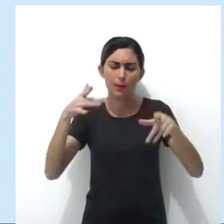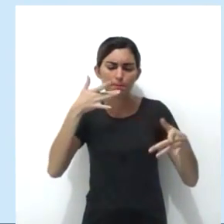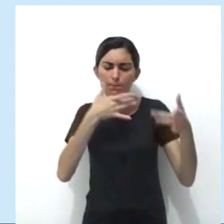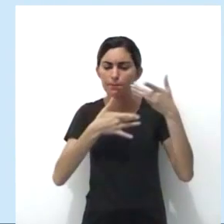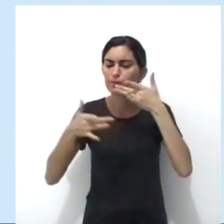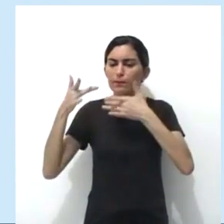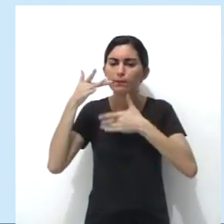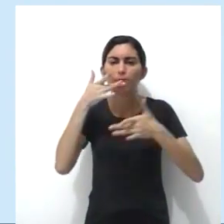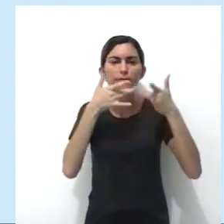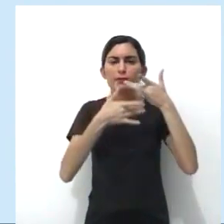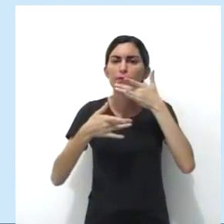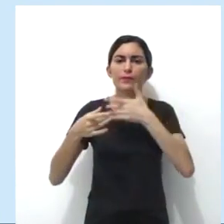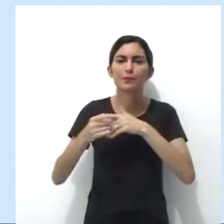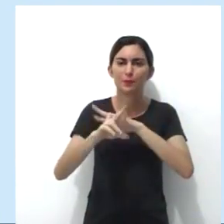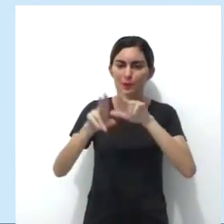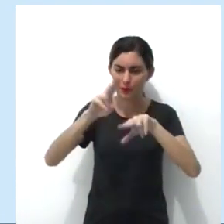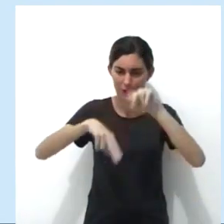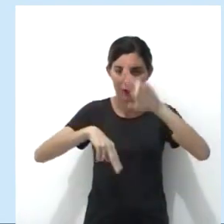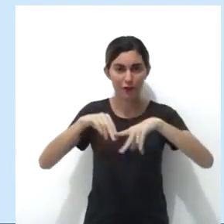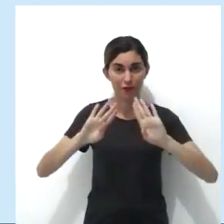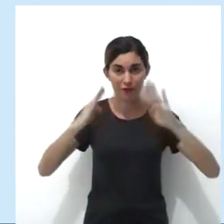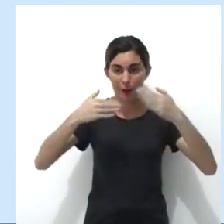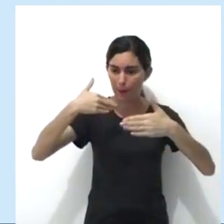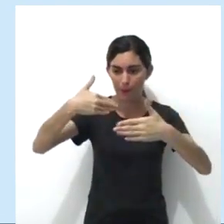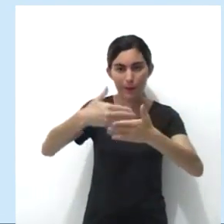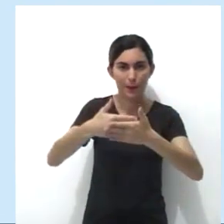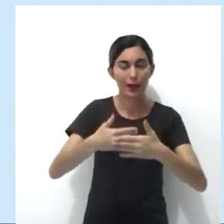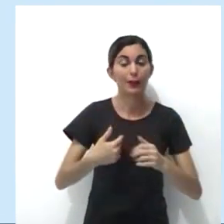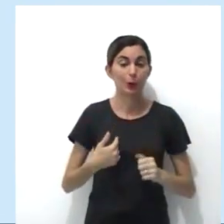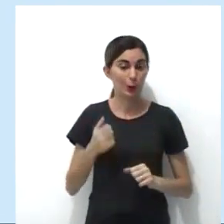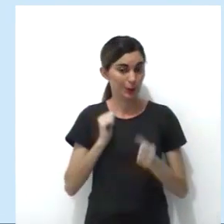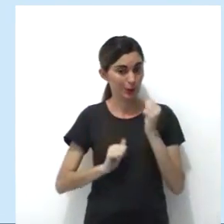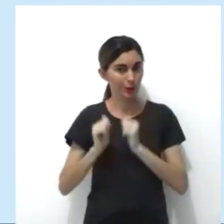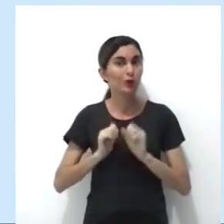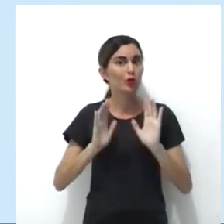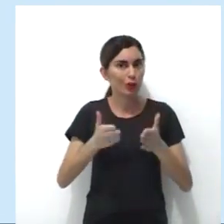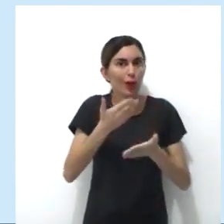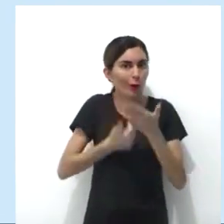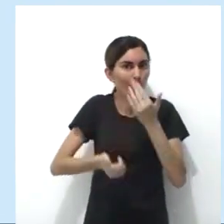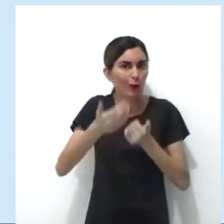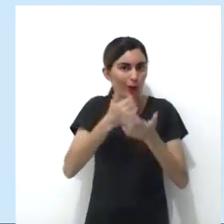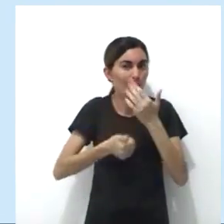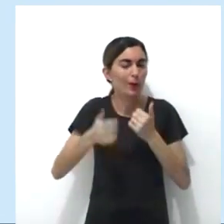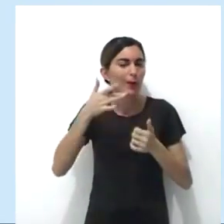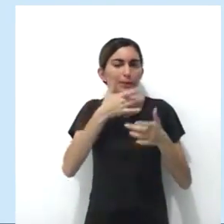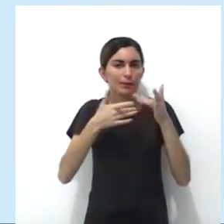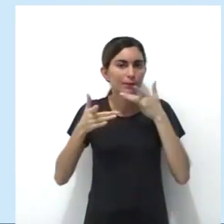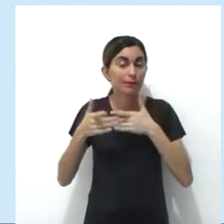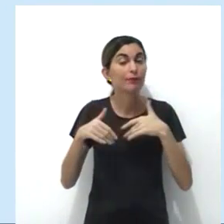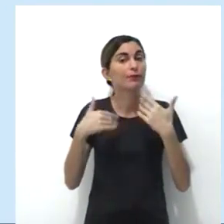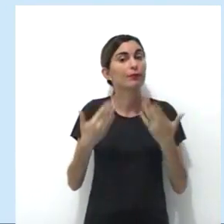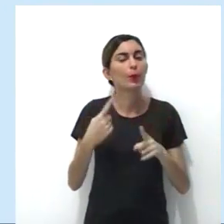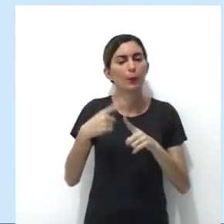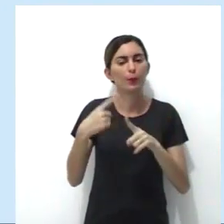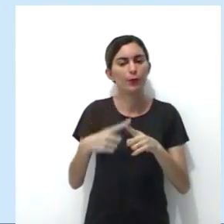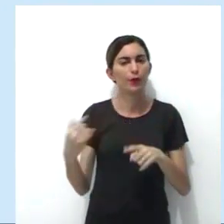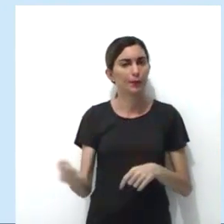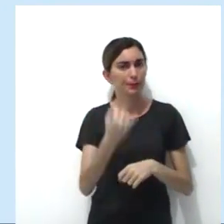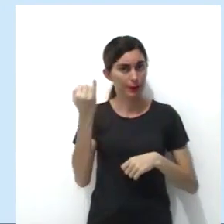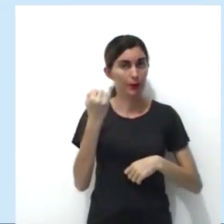o calor usado no preparo das deliciosas comidas típicas da nossa canjica, da nossa